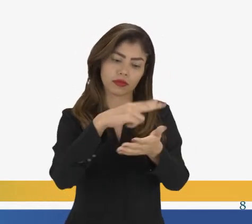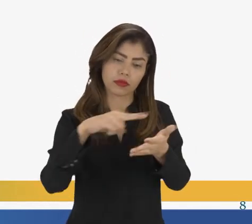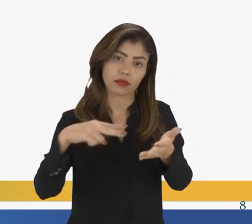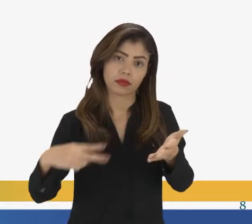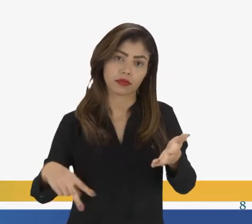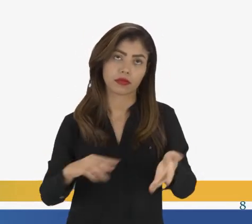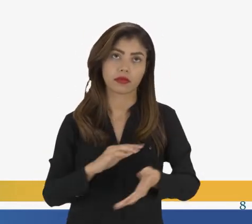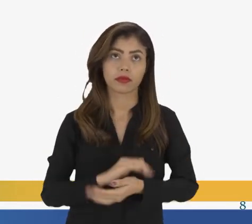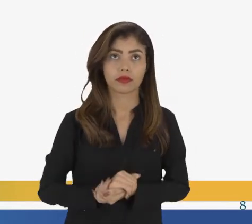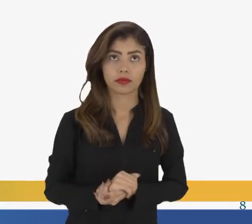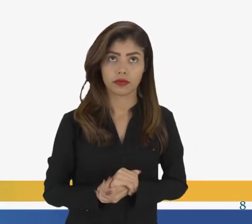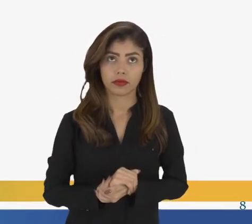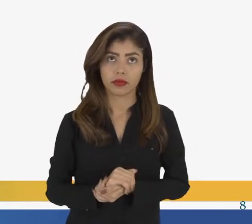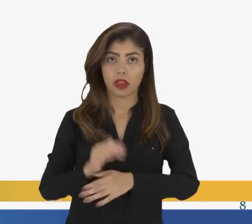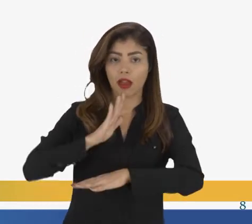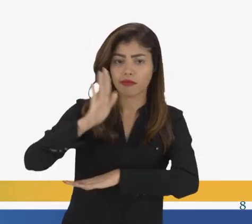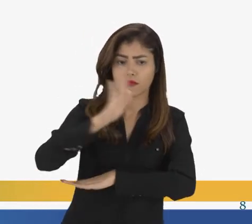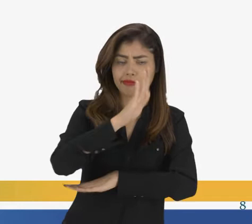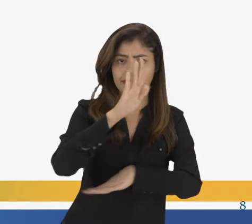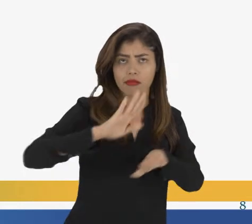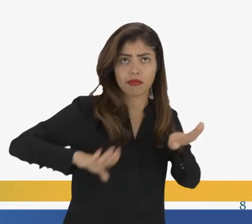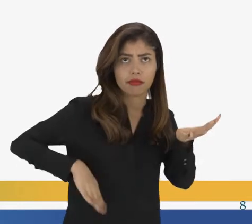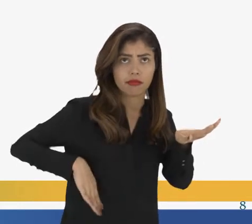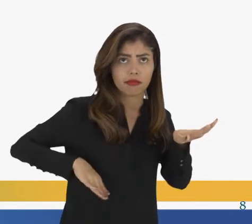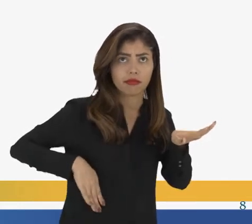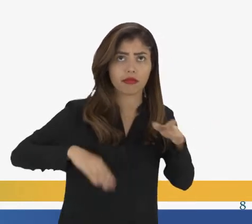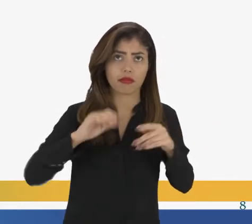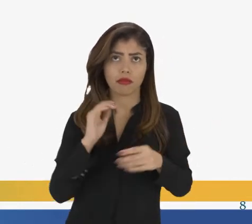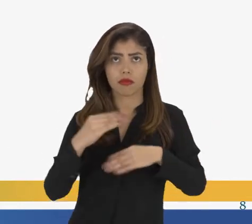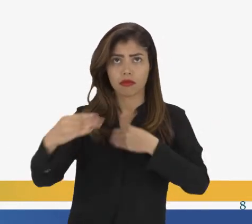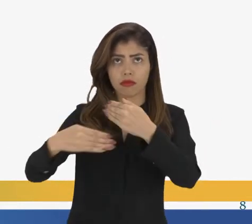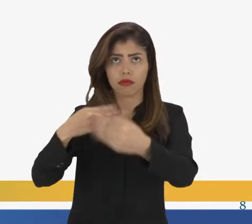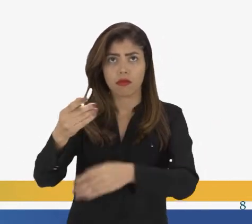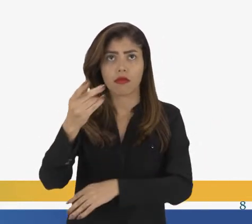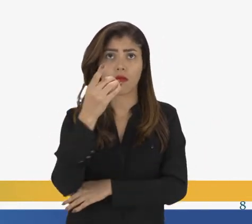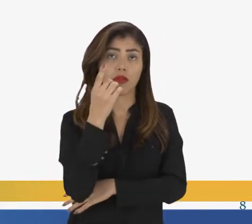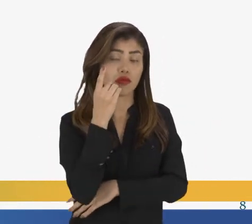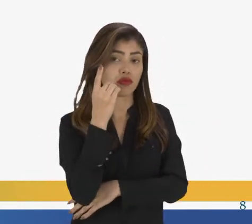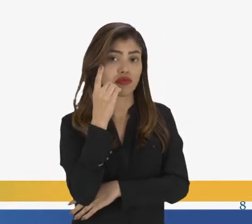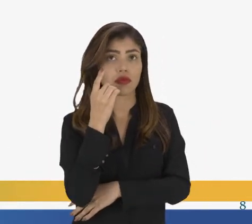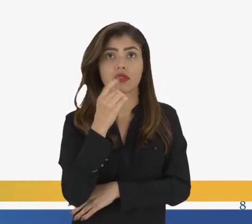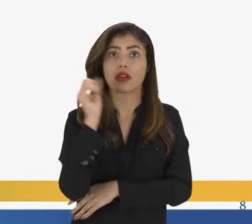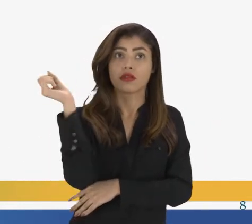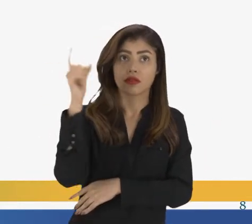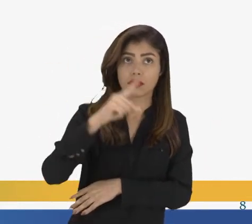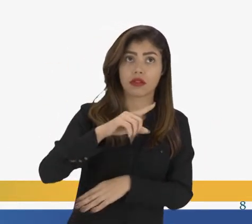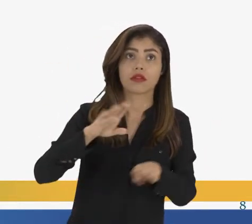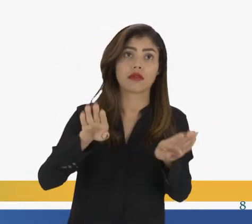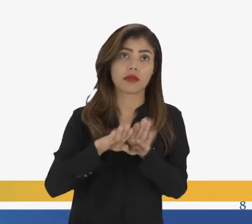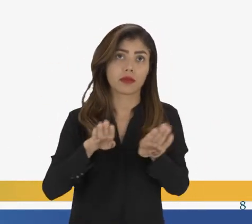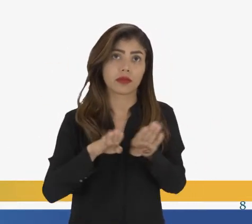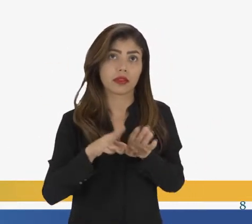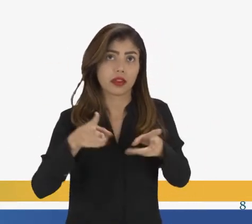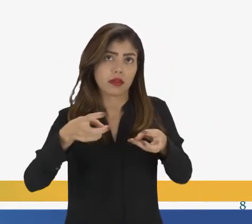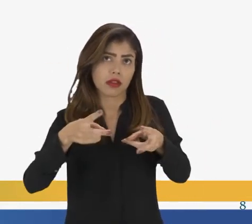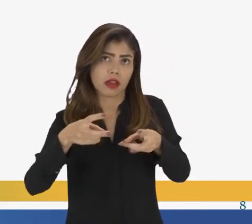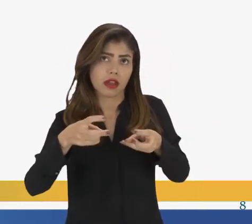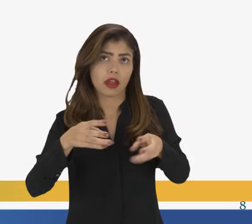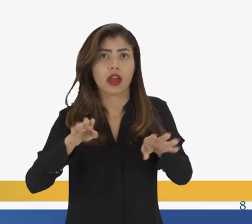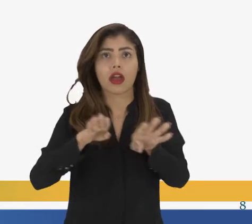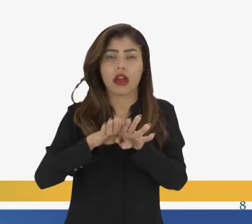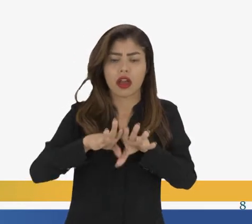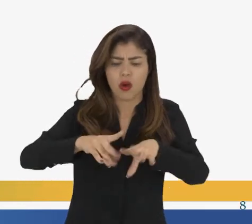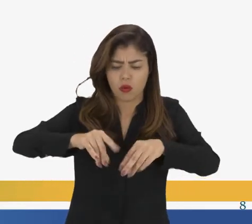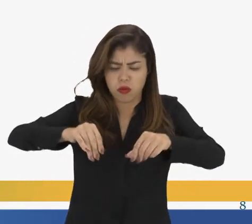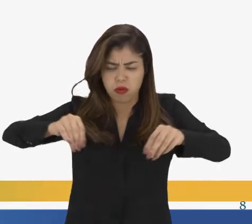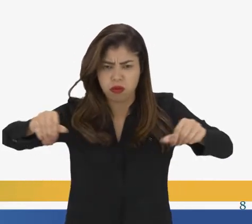comigo. Ao visitar a praia durante um belo dia de sol, perceberemos que a areia